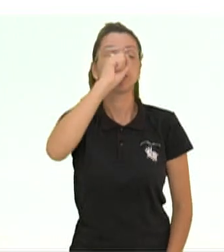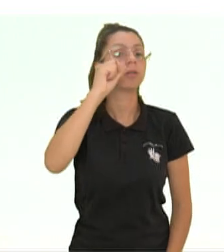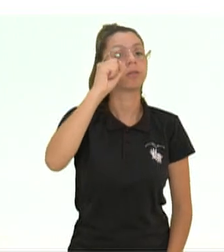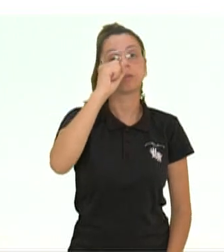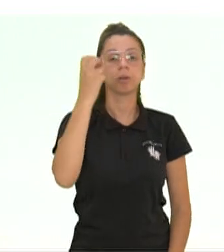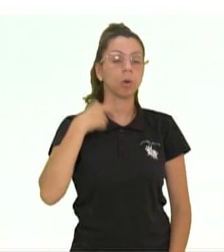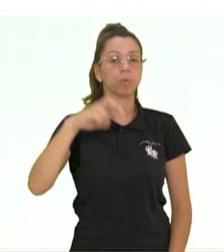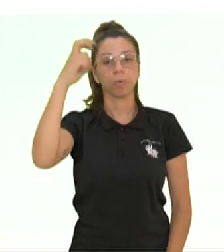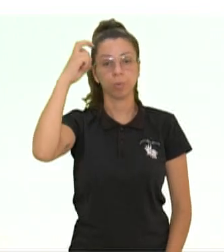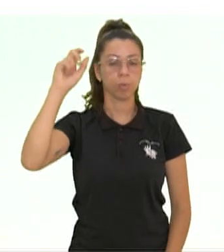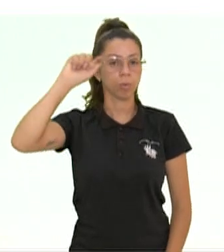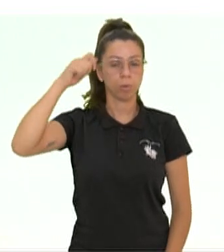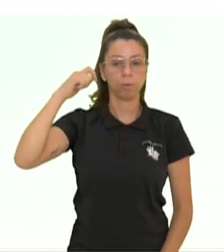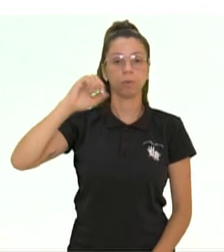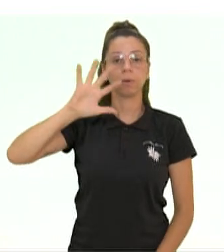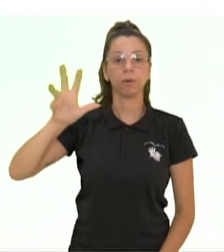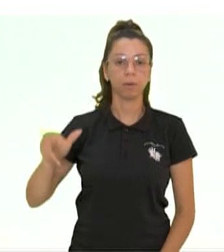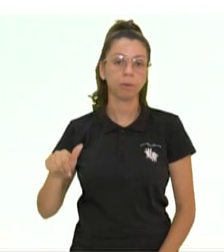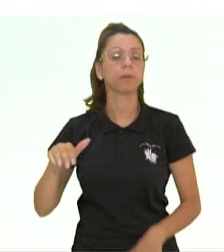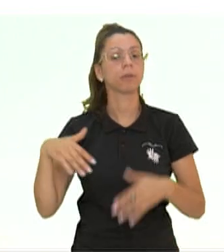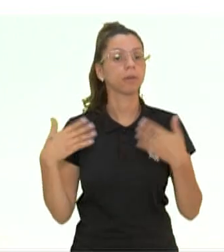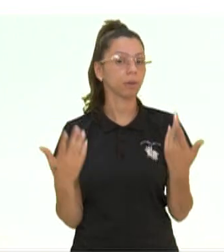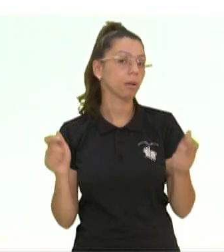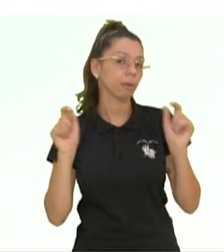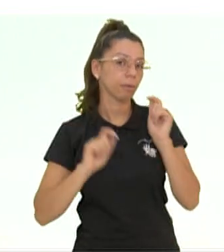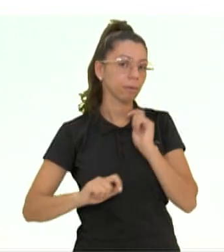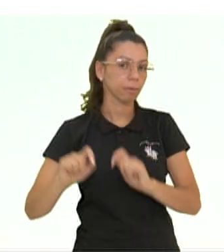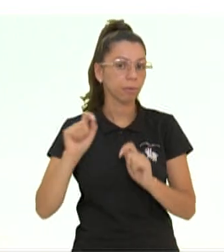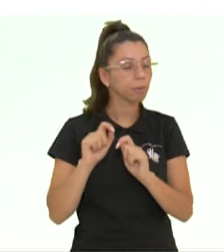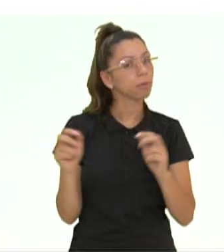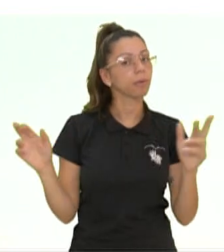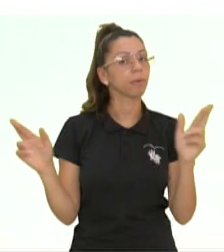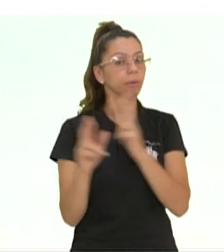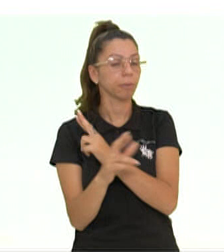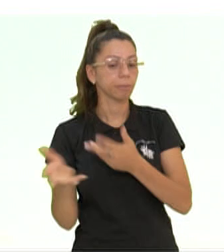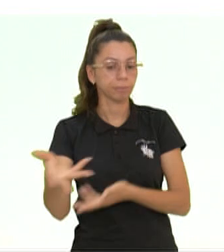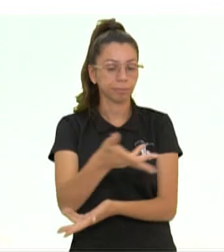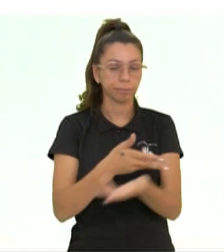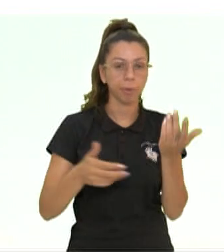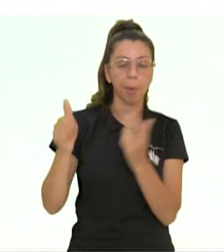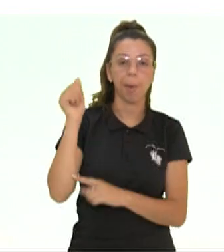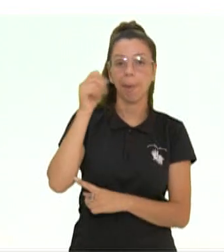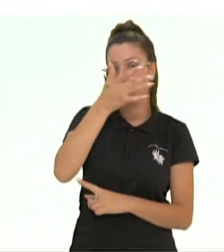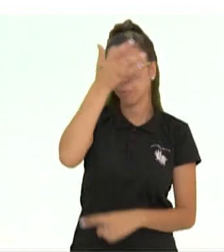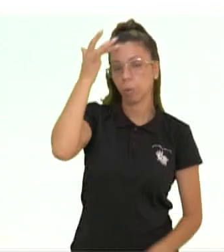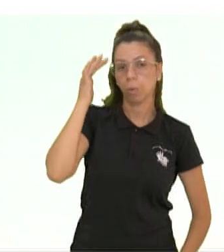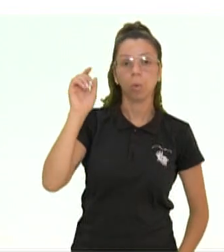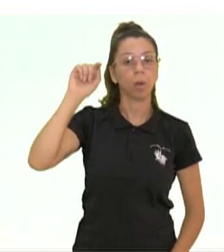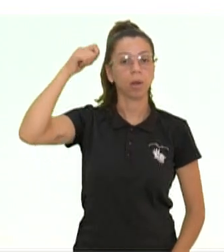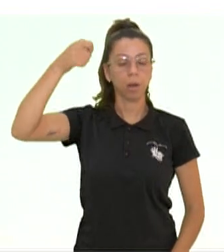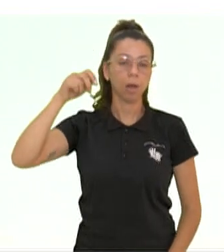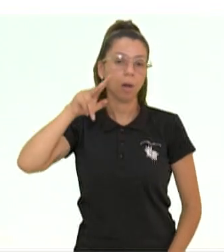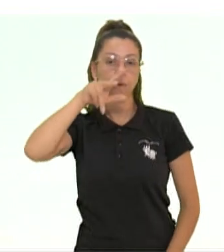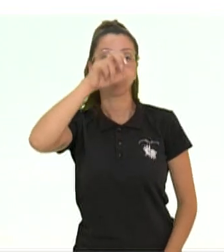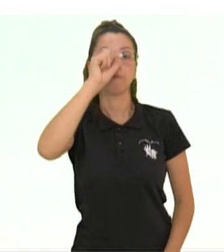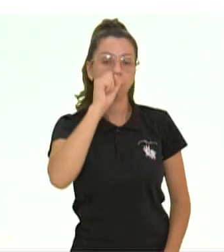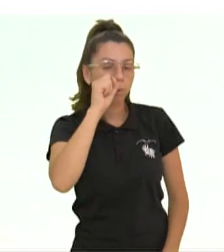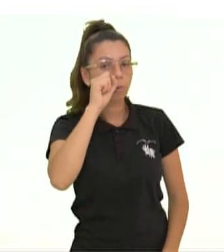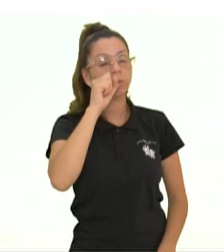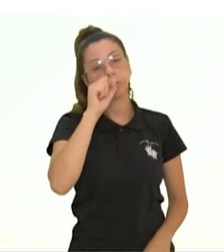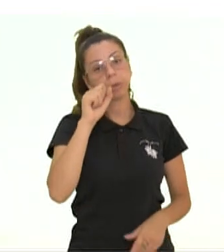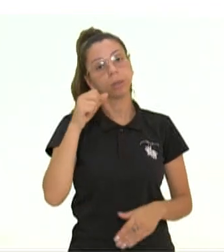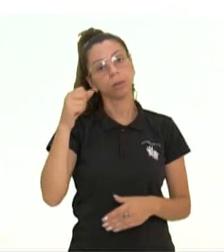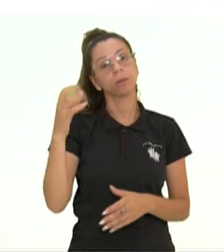Então, a Rosana Paulino, ela vai trazer muitas questões relacionadas às pessoas negras, né, trazendo a força da pessoa negra na